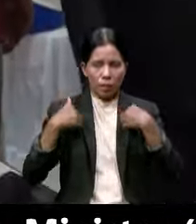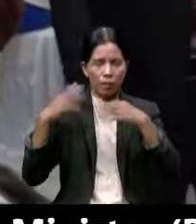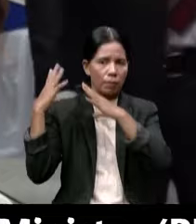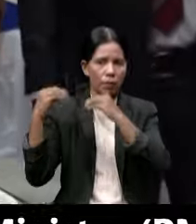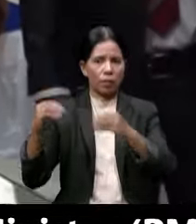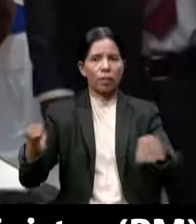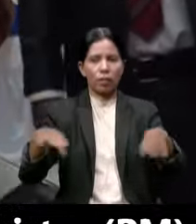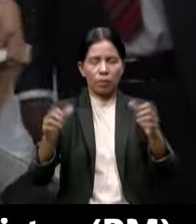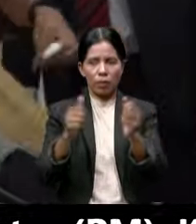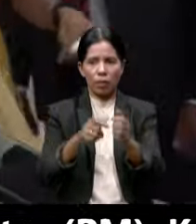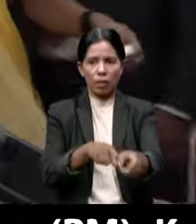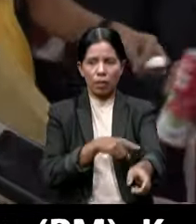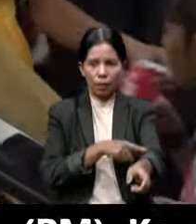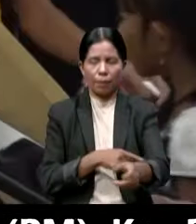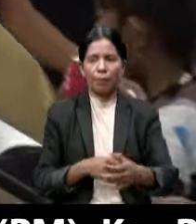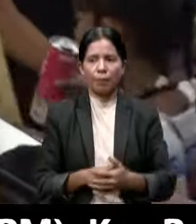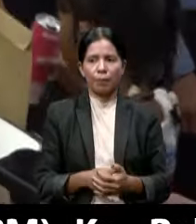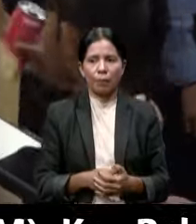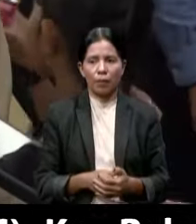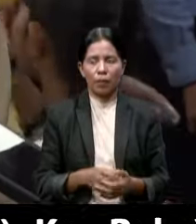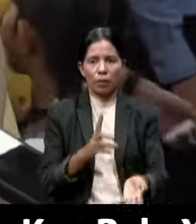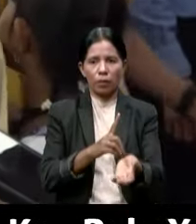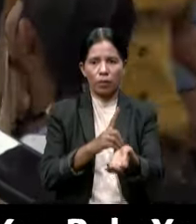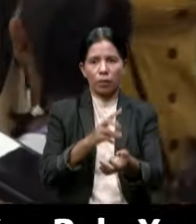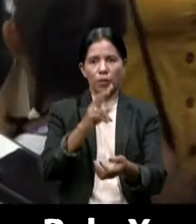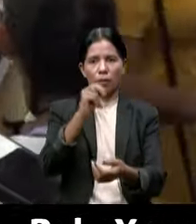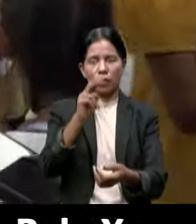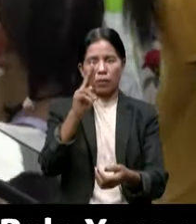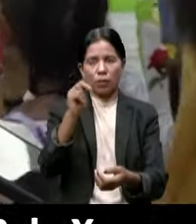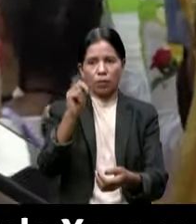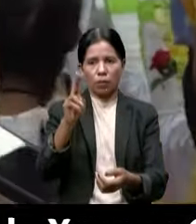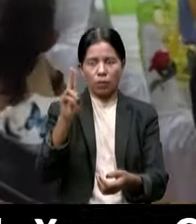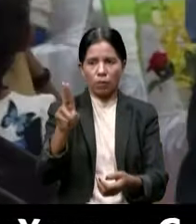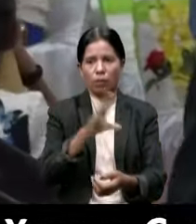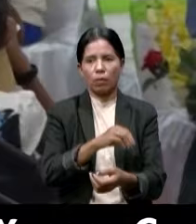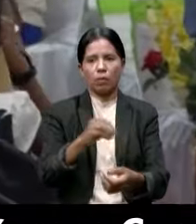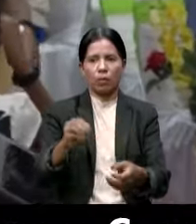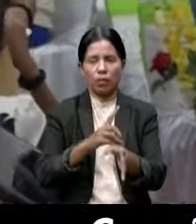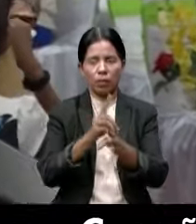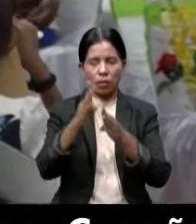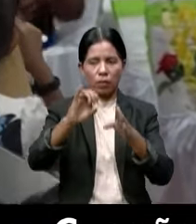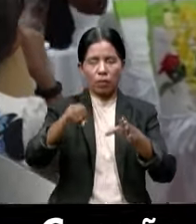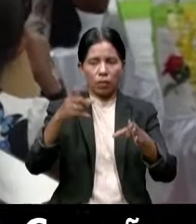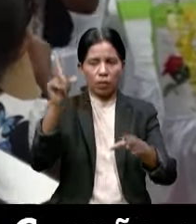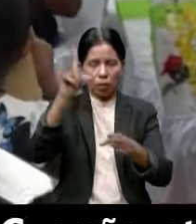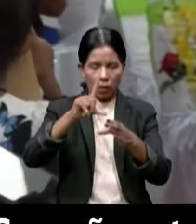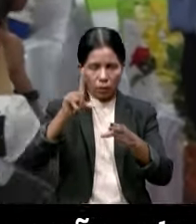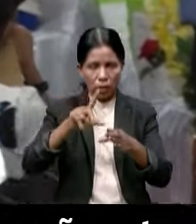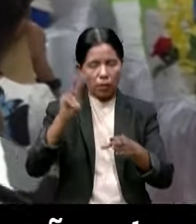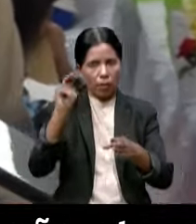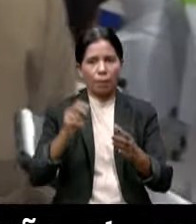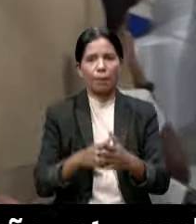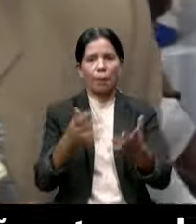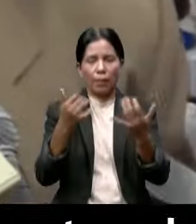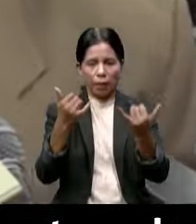é sistema. Neve, doutor, não é que ocupa cargo diretor do laboratório.